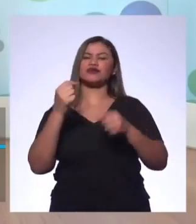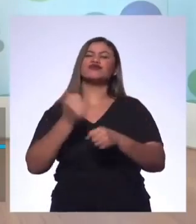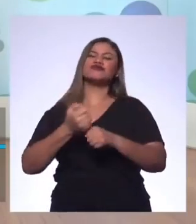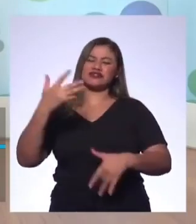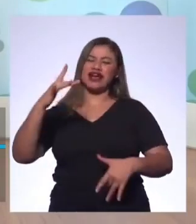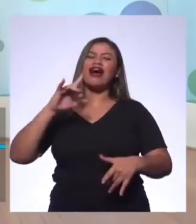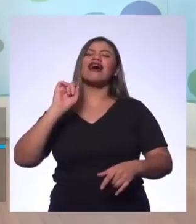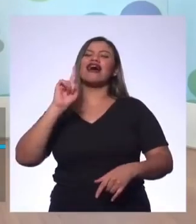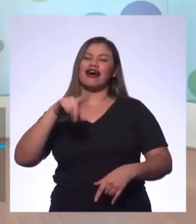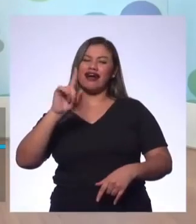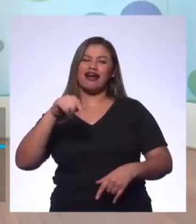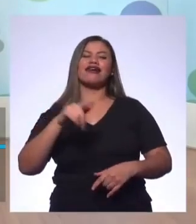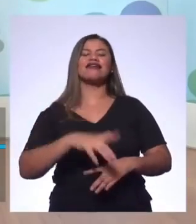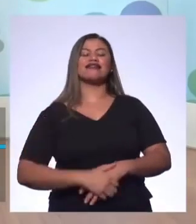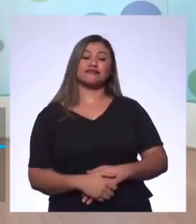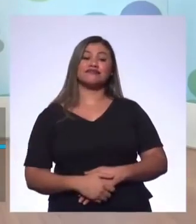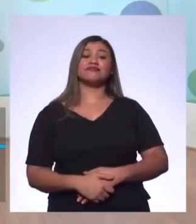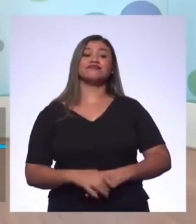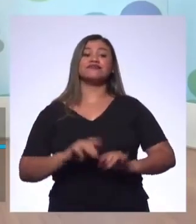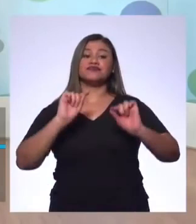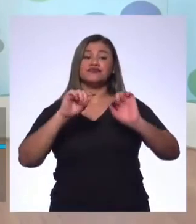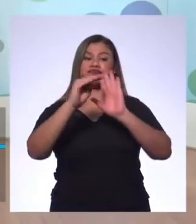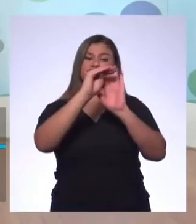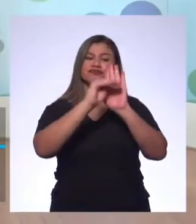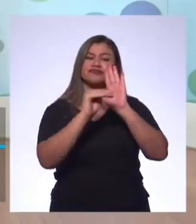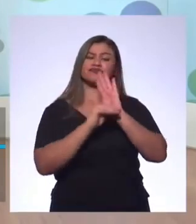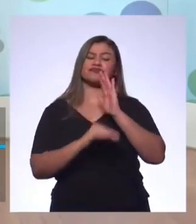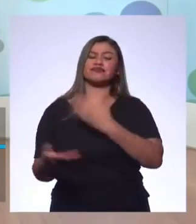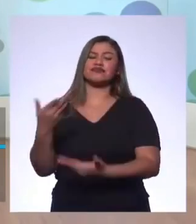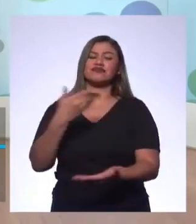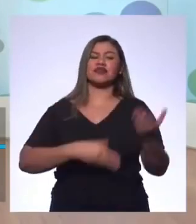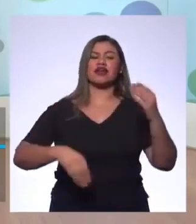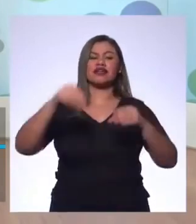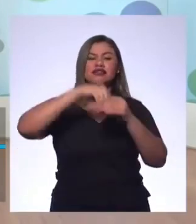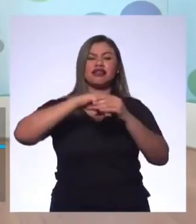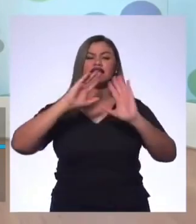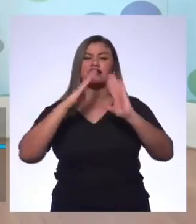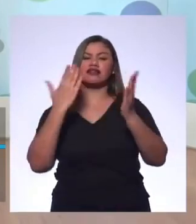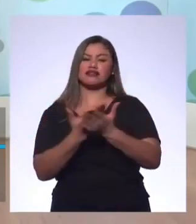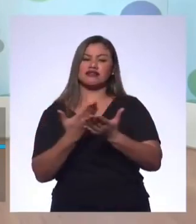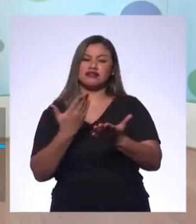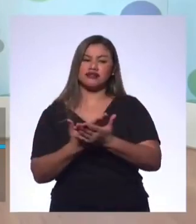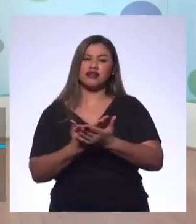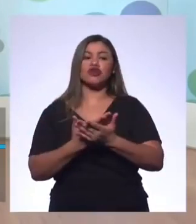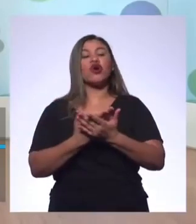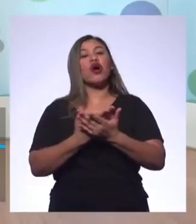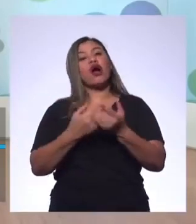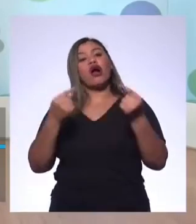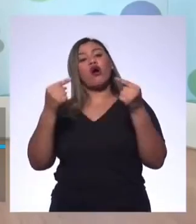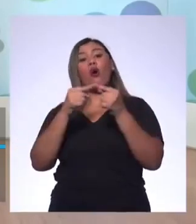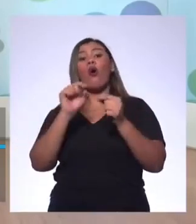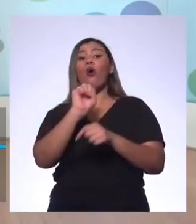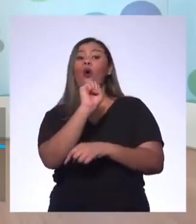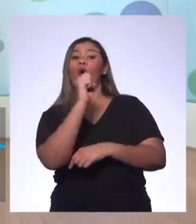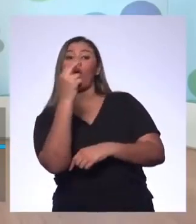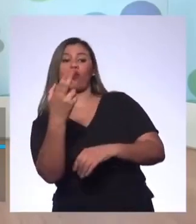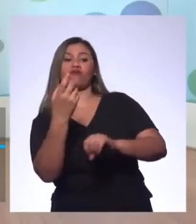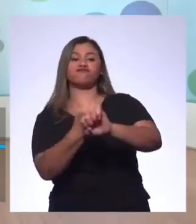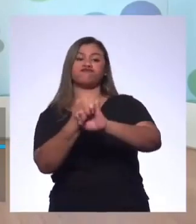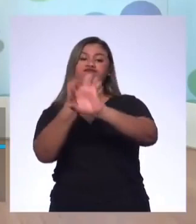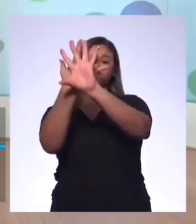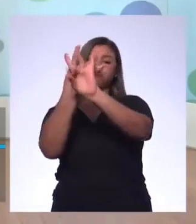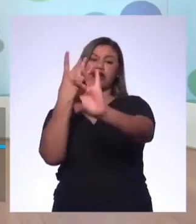né? Era para o chat, porque são as normas de convivência dentro deste ambiente de aula remota, não é? Então, a gente